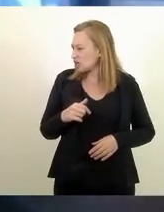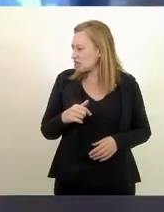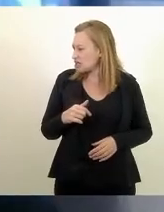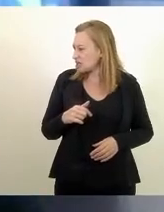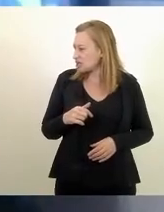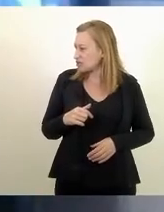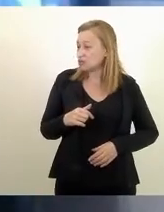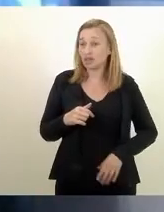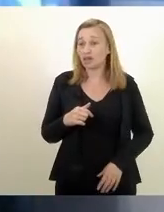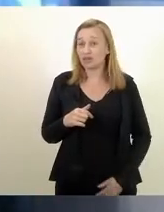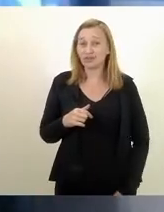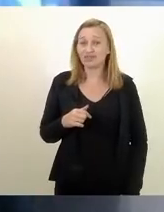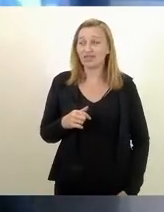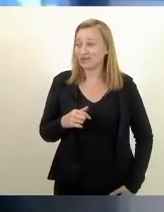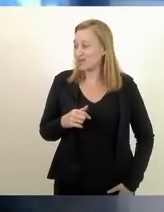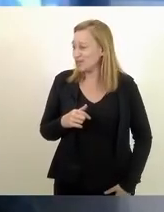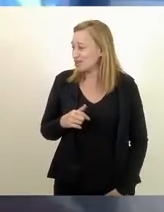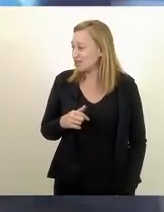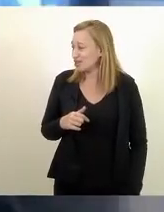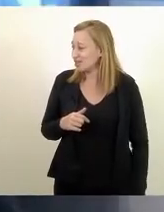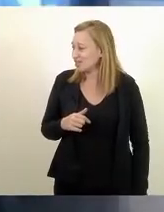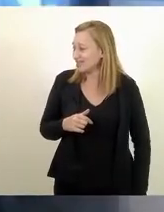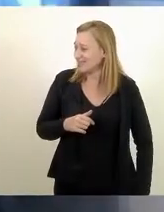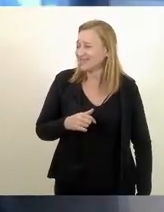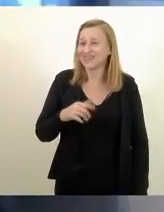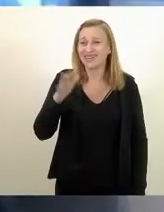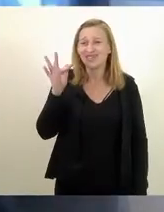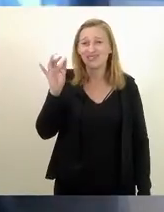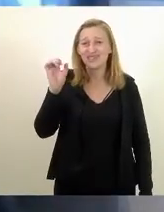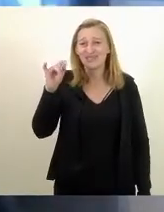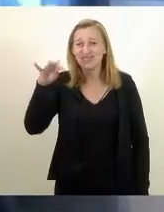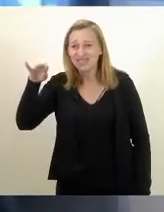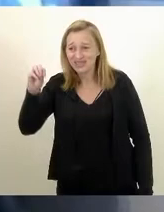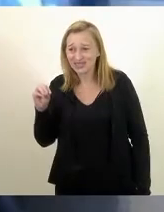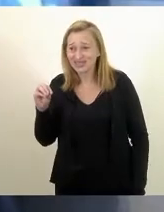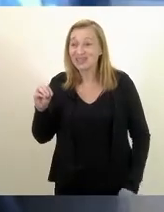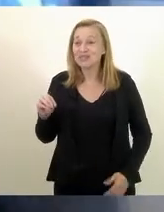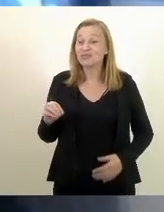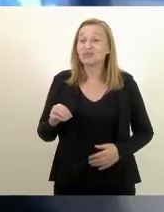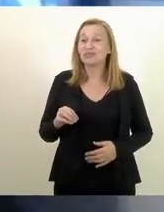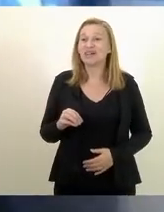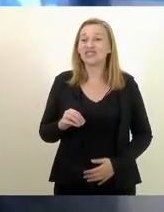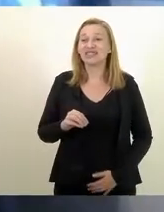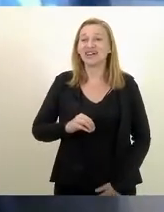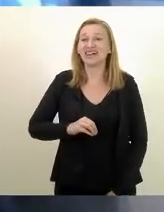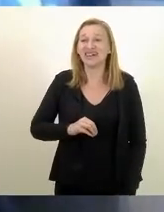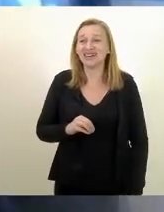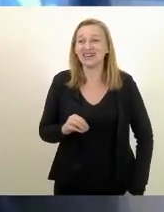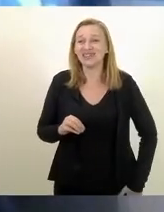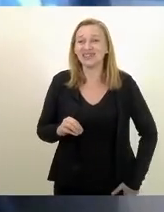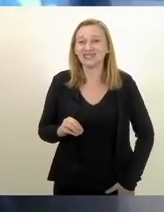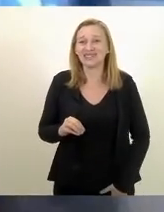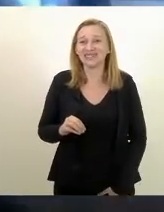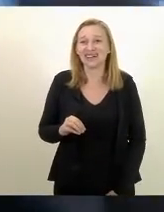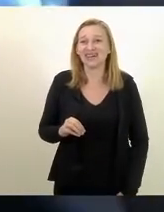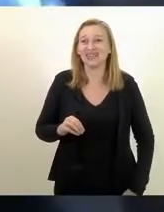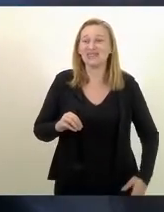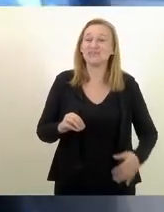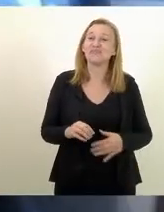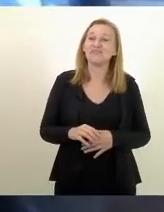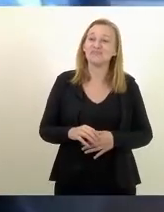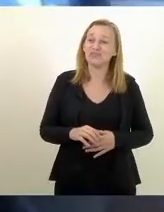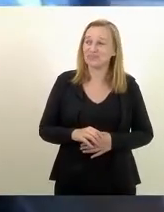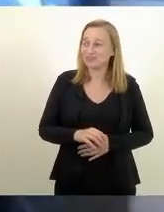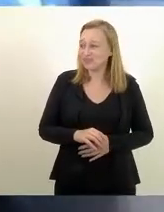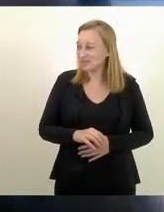enquanto os gays forem oprimidos enquanto os negros forem discriminados nenhum de nós será livre nós só seremos